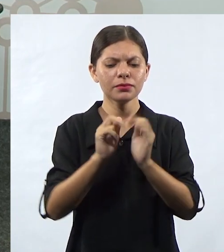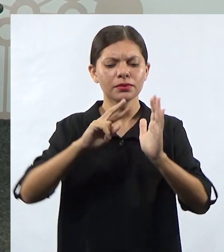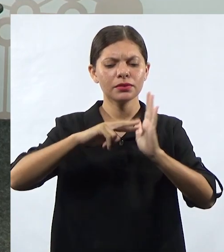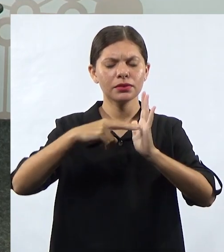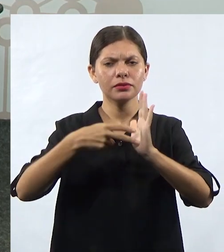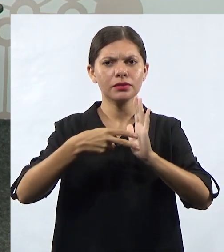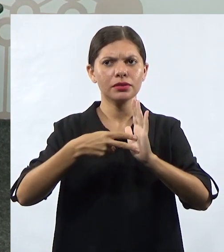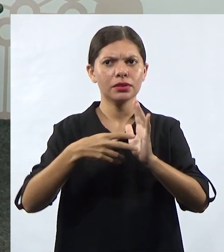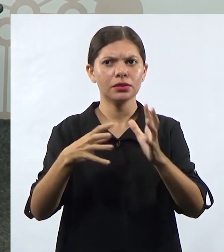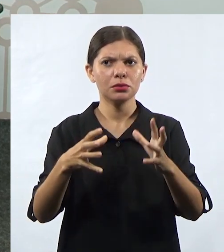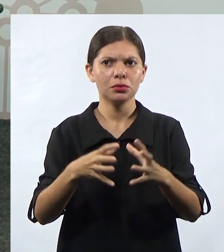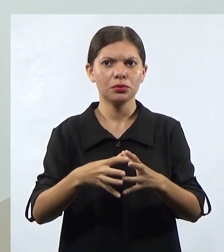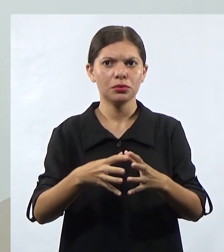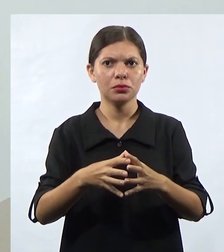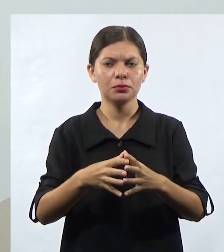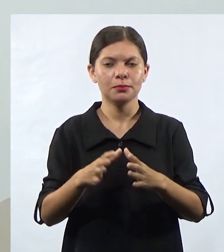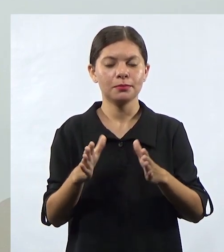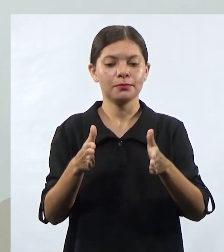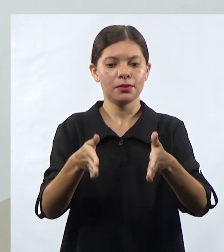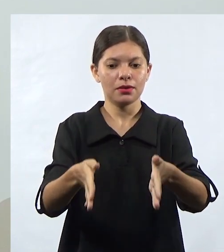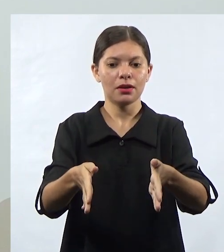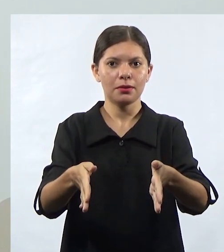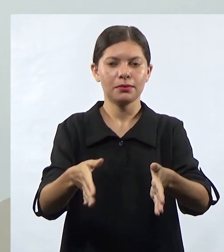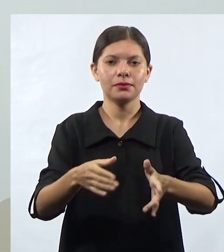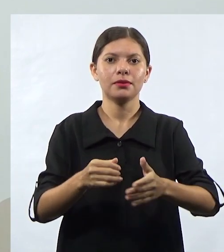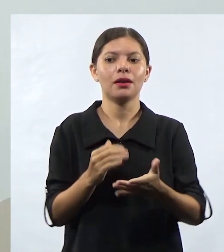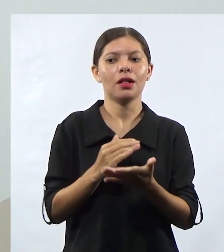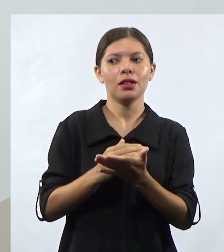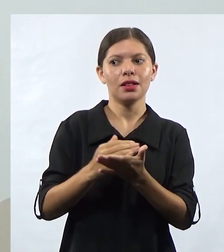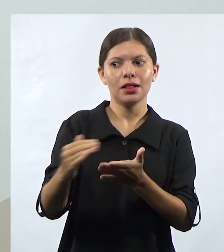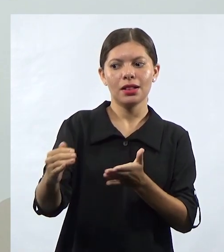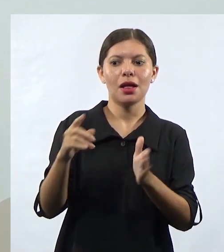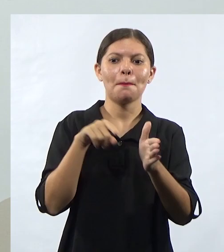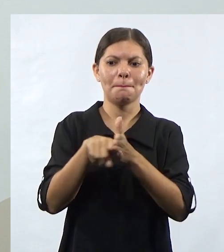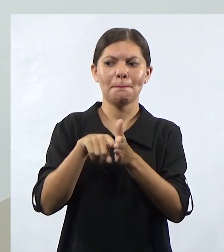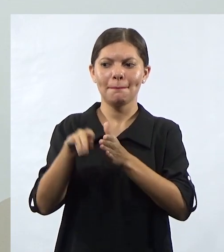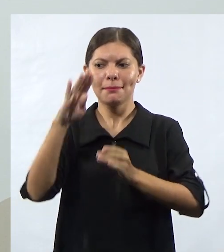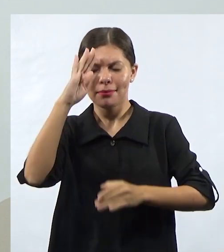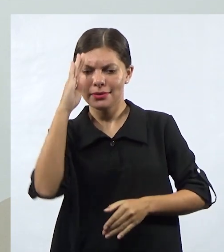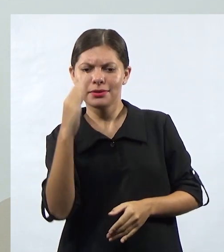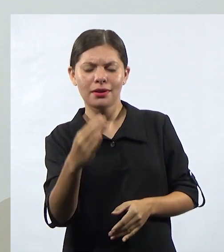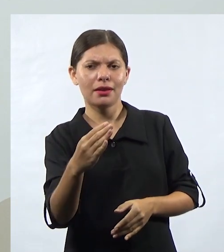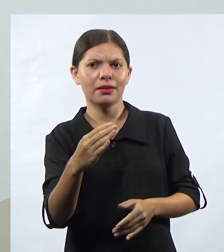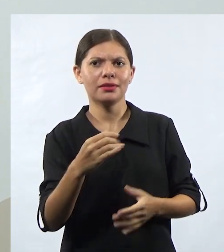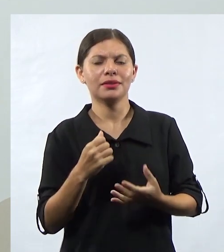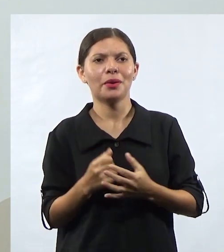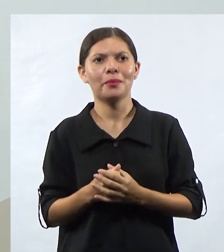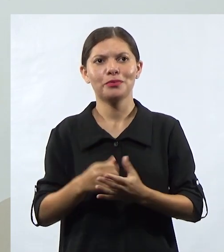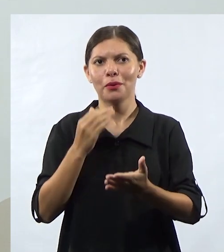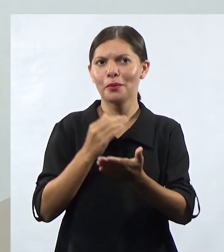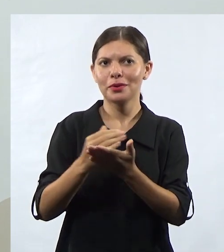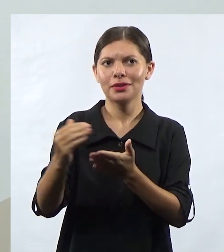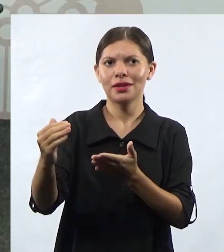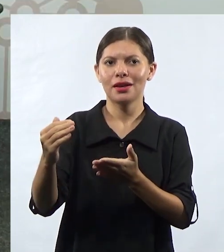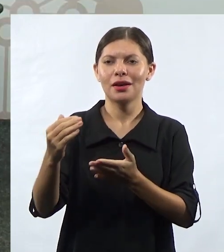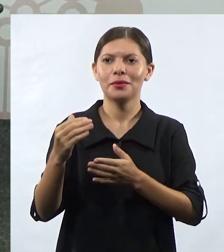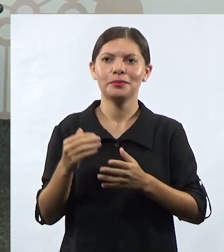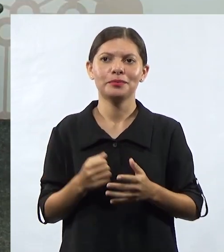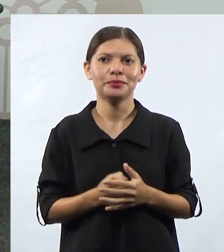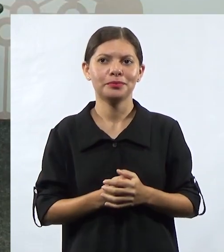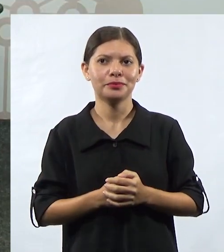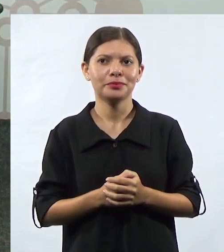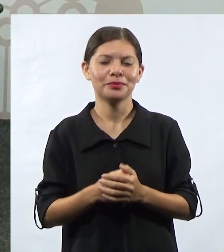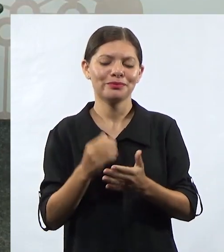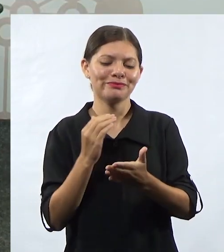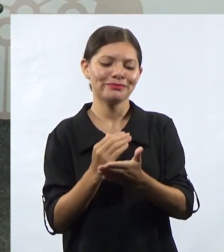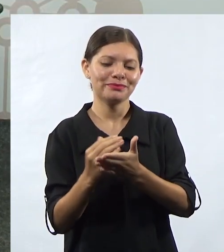professora? Bom, então, tá começando, nossa, que pergunta assim direta, né, Saulo? Já vamos começar, né? O negócio